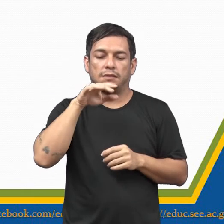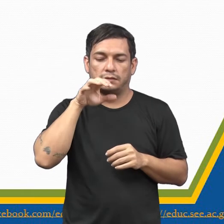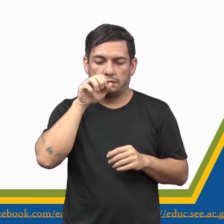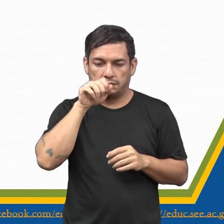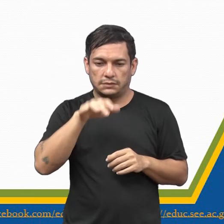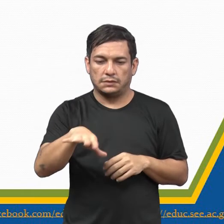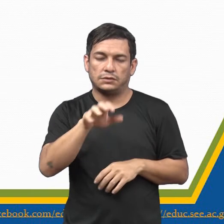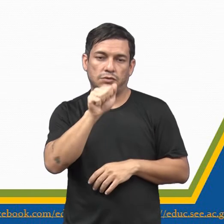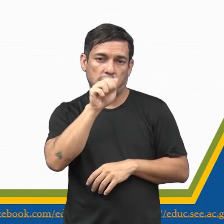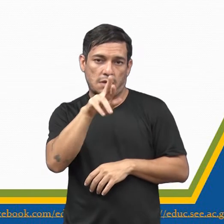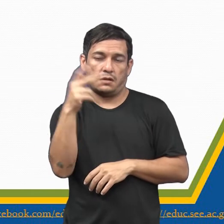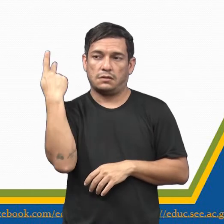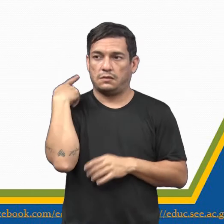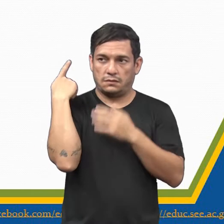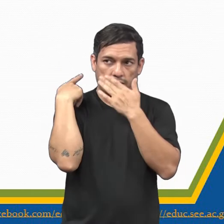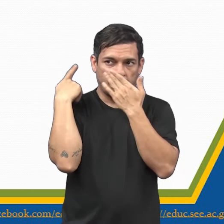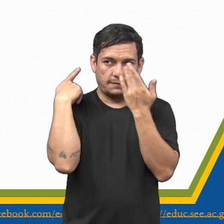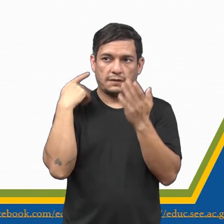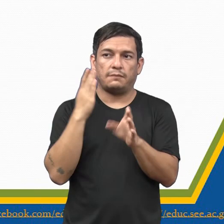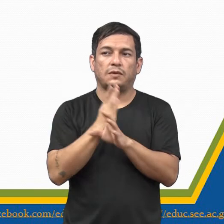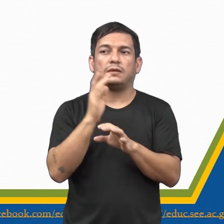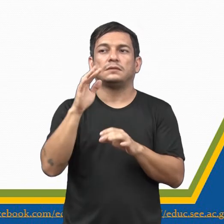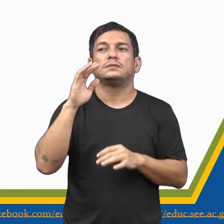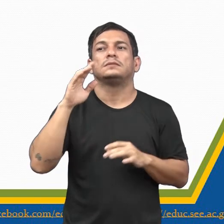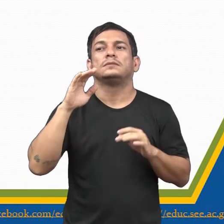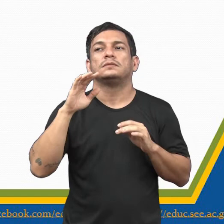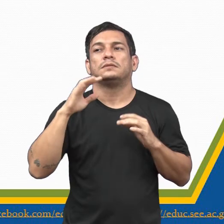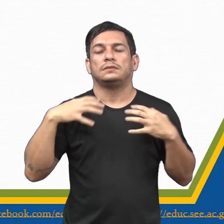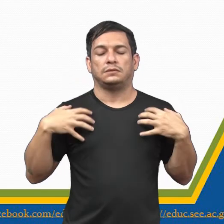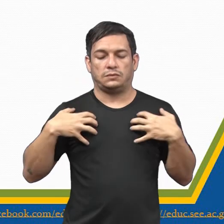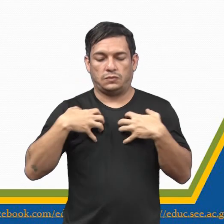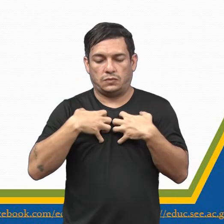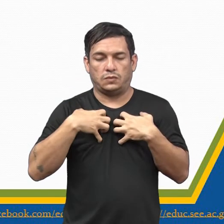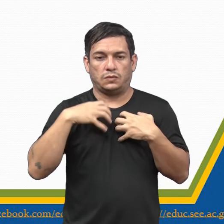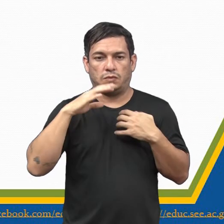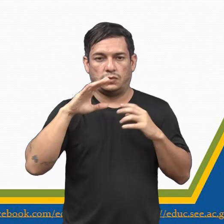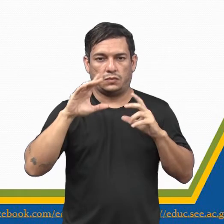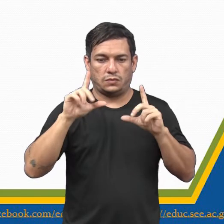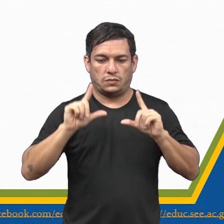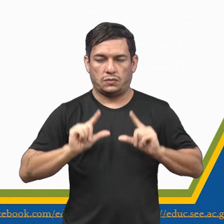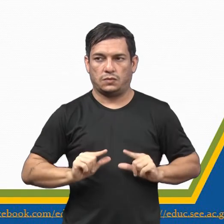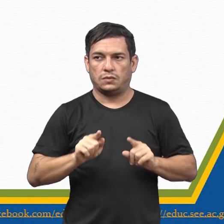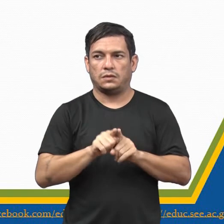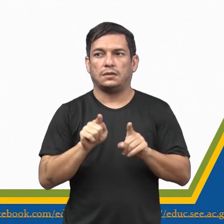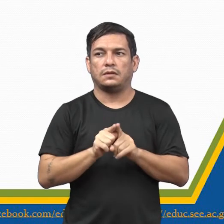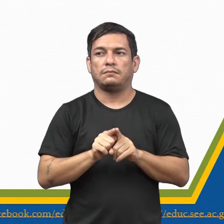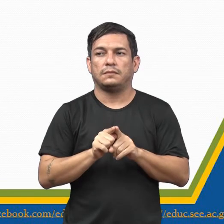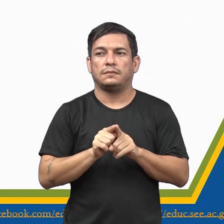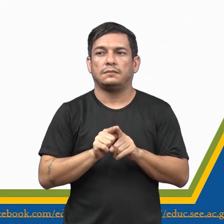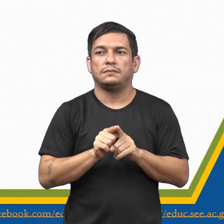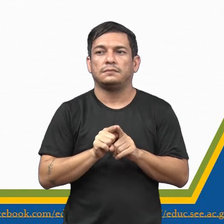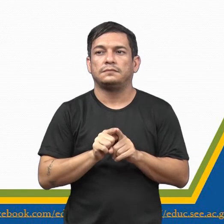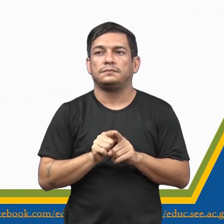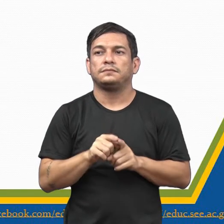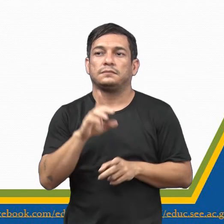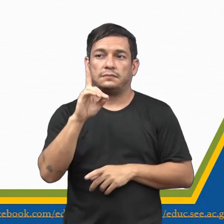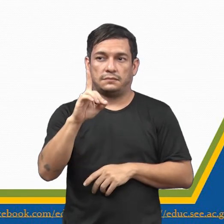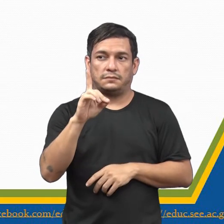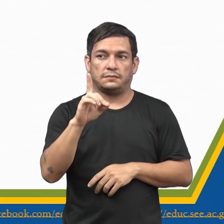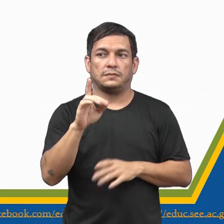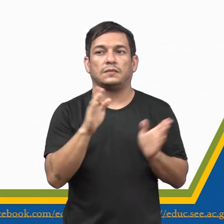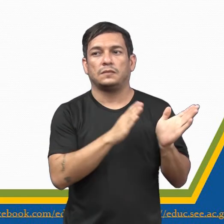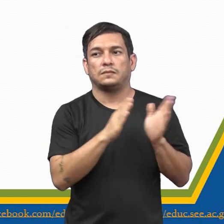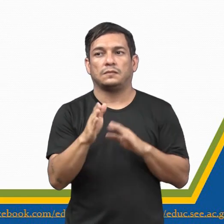ar dos pulmões em razão de uma diminuição do volume da caixa torácica e um aumento da pressão interna. E D.